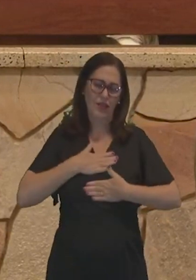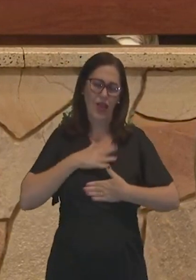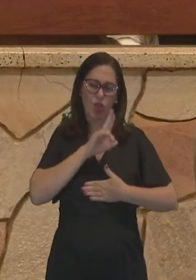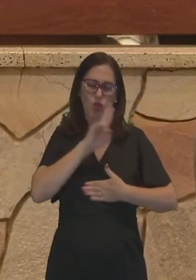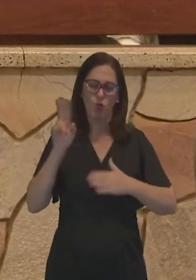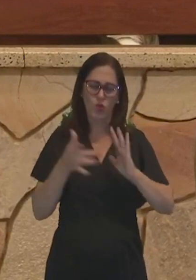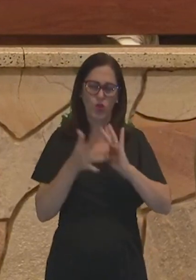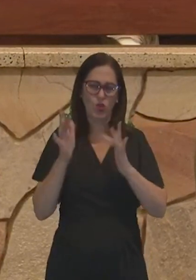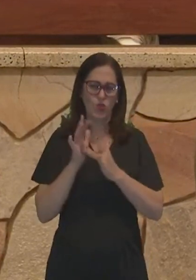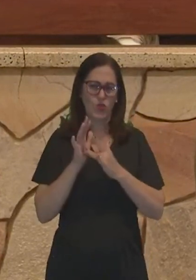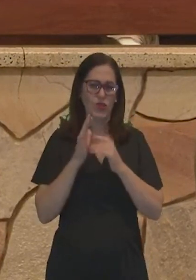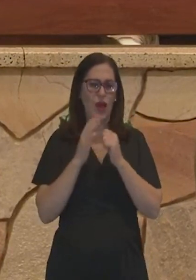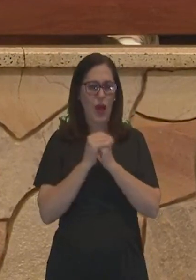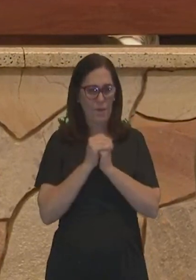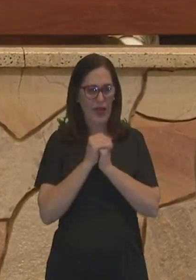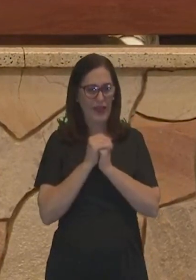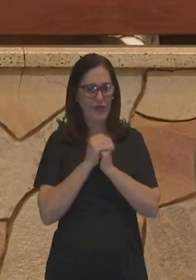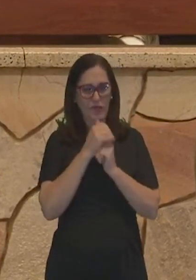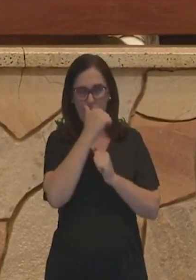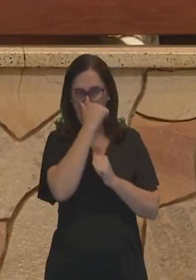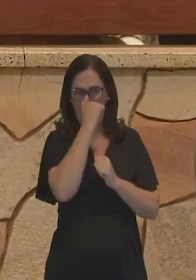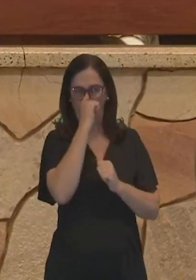nome de Jesus, amém.